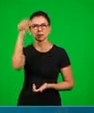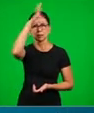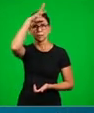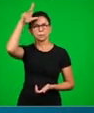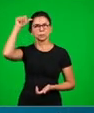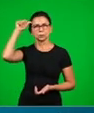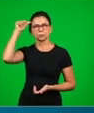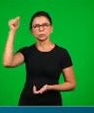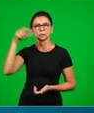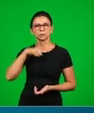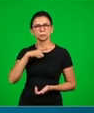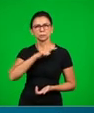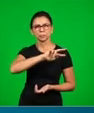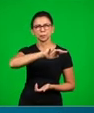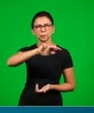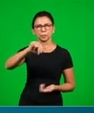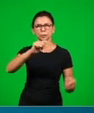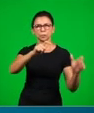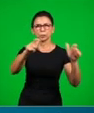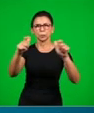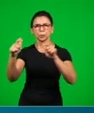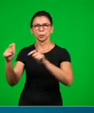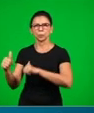meus irmãos, breve